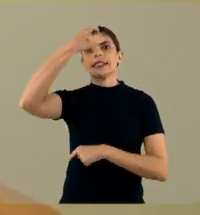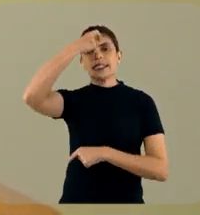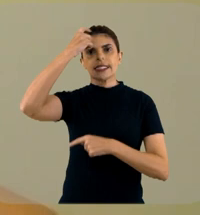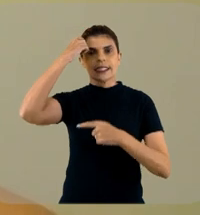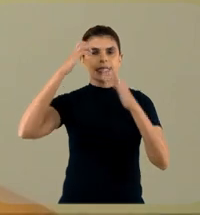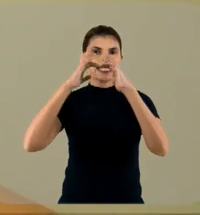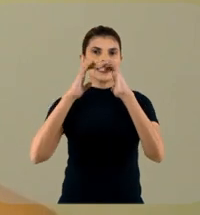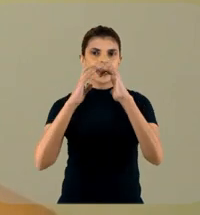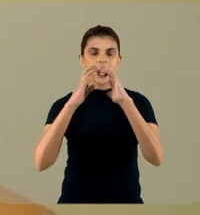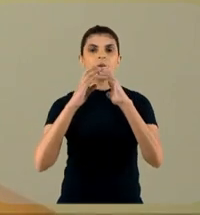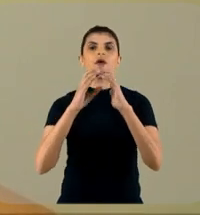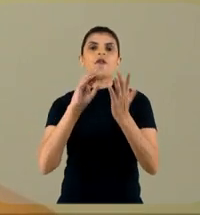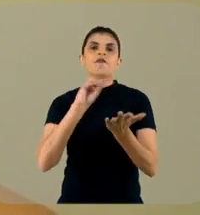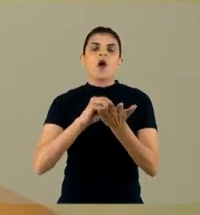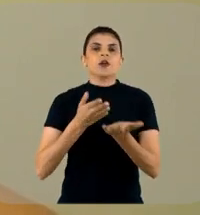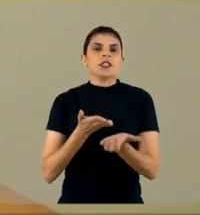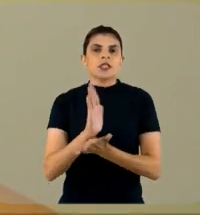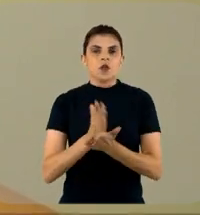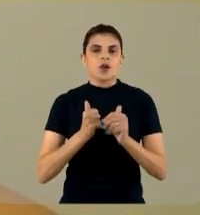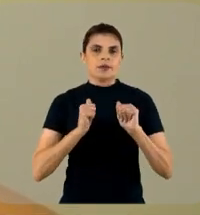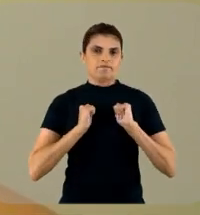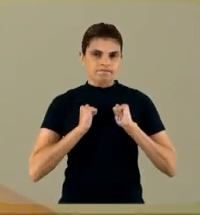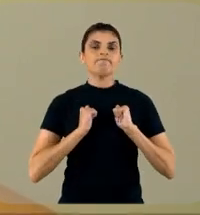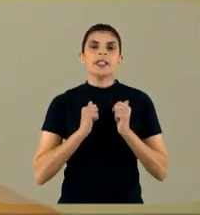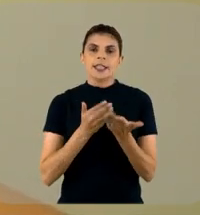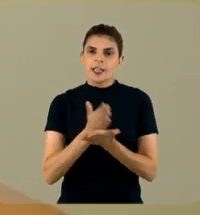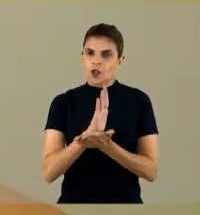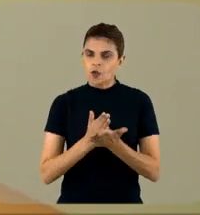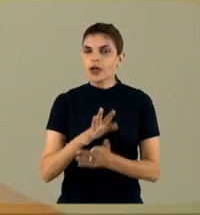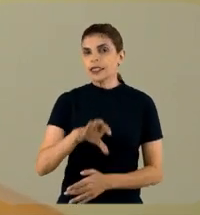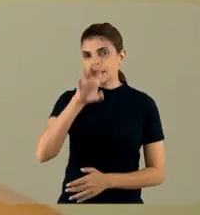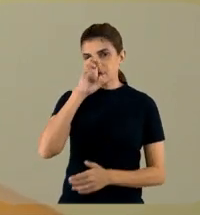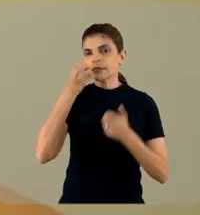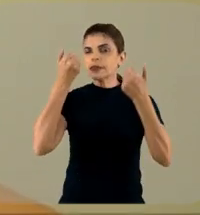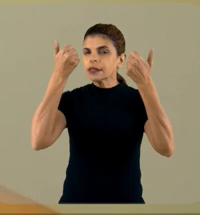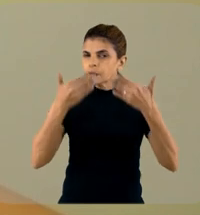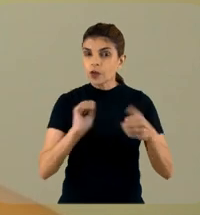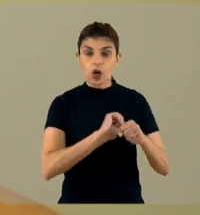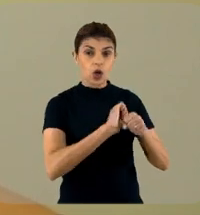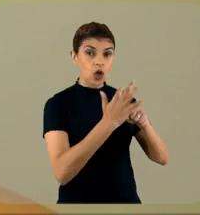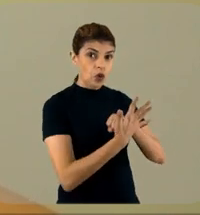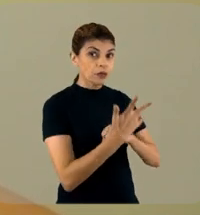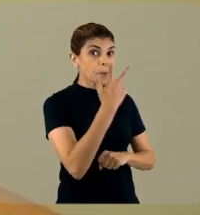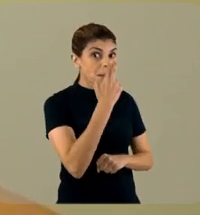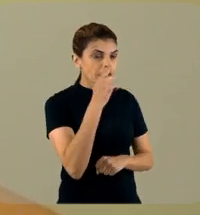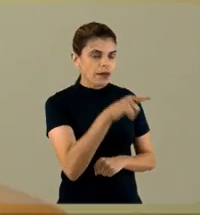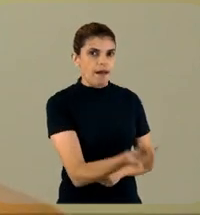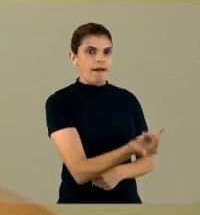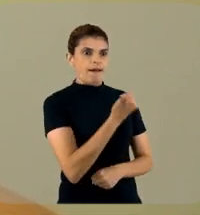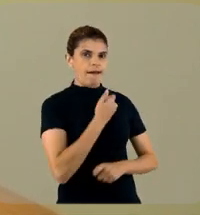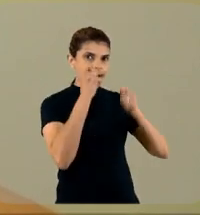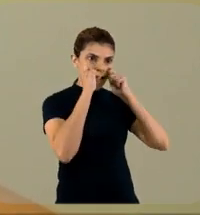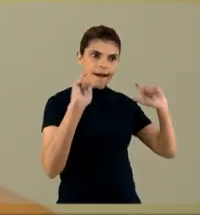sinal de hiperventilação gerando o desconforto respiratório Então e se tratando Mais especificamente da covid-19 o que parece é que